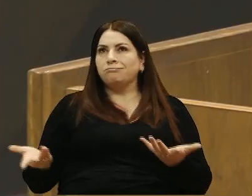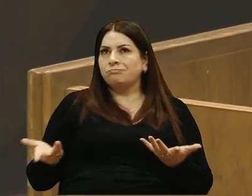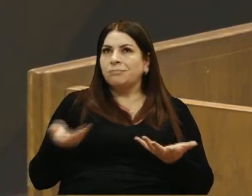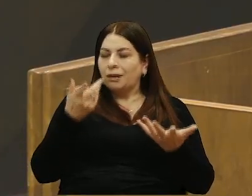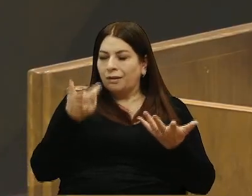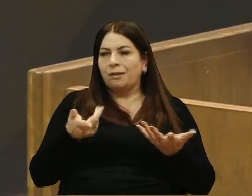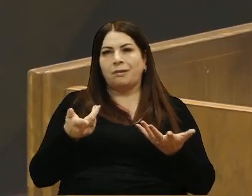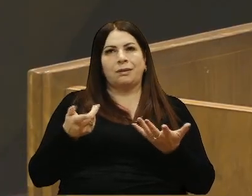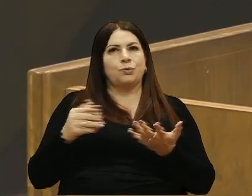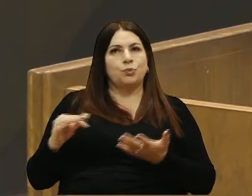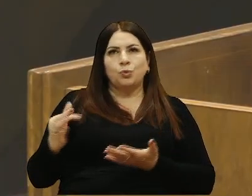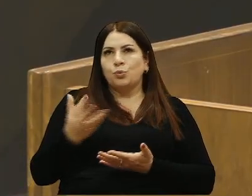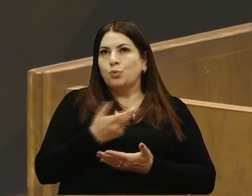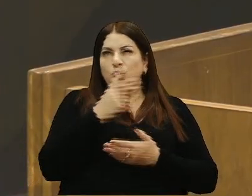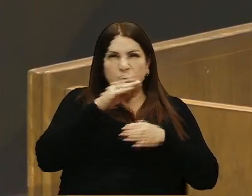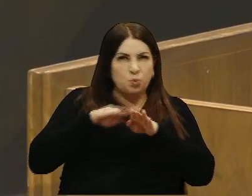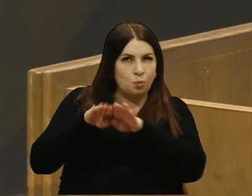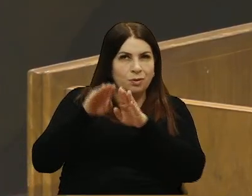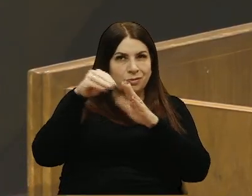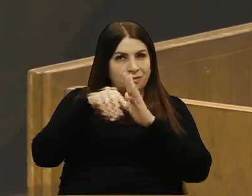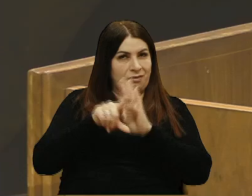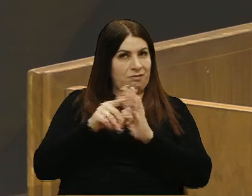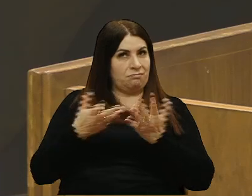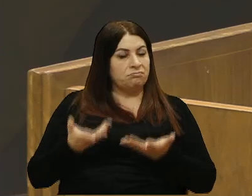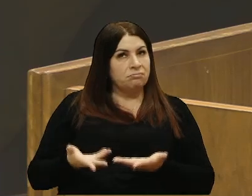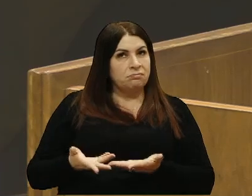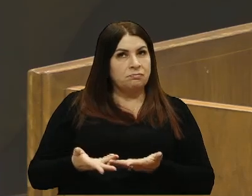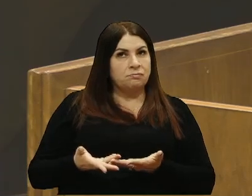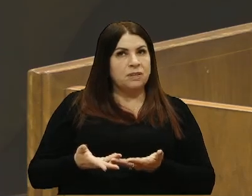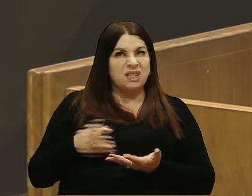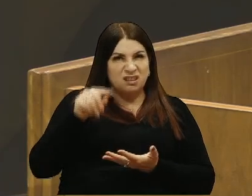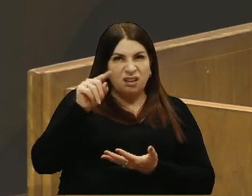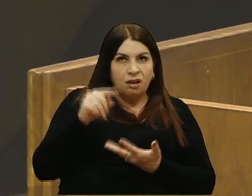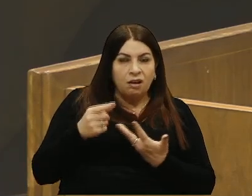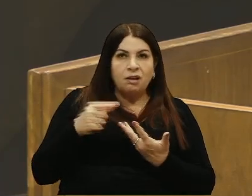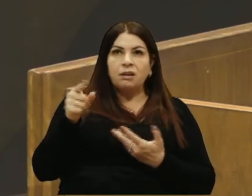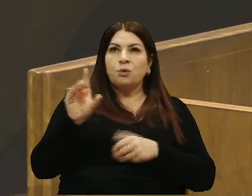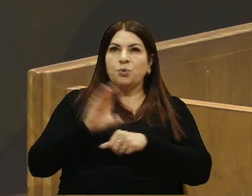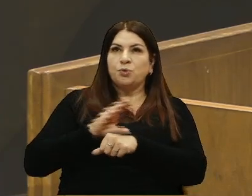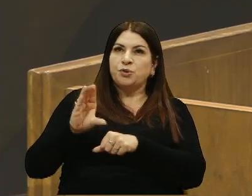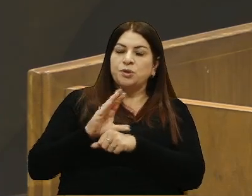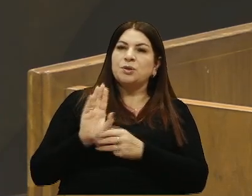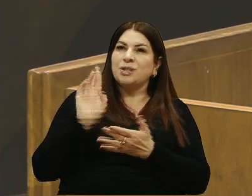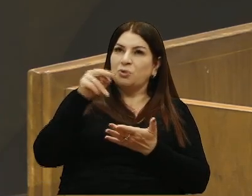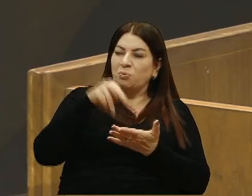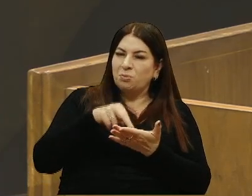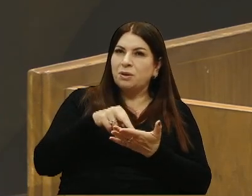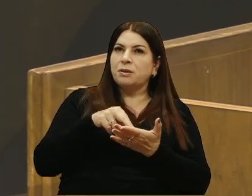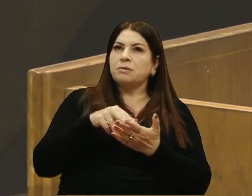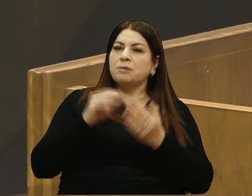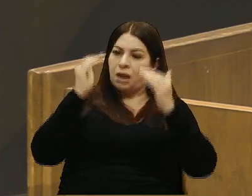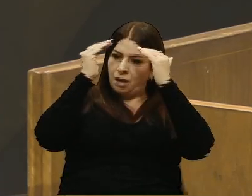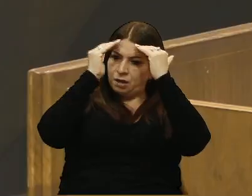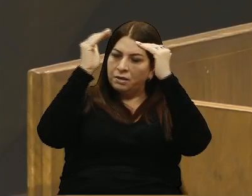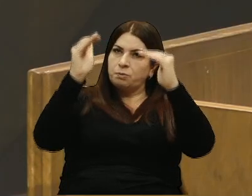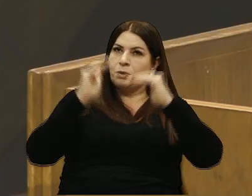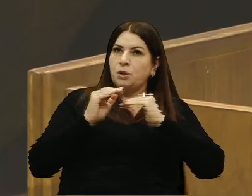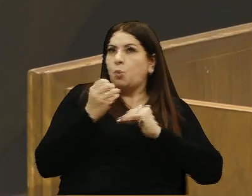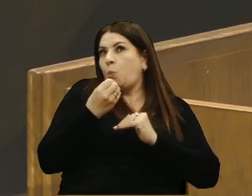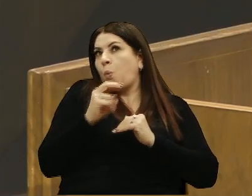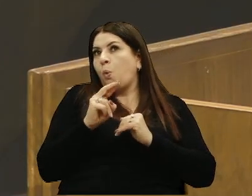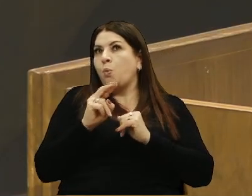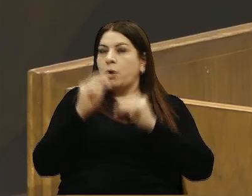Essa é a todos são iguais perante a lei? Será que a nossa Constituição realmente está sendo respeitada? Ou ela